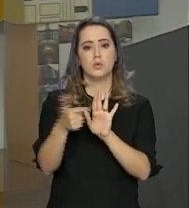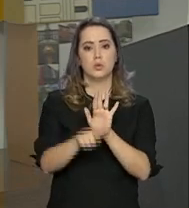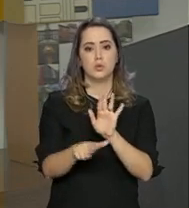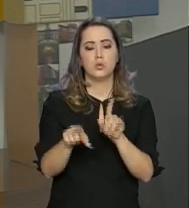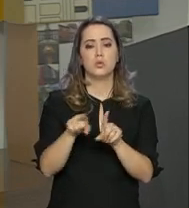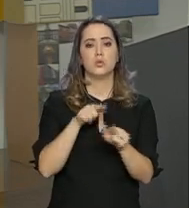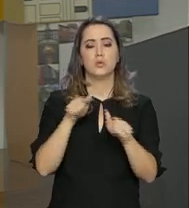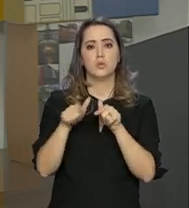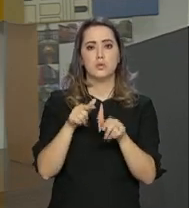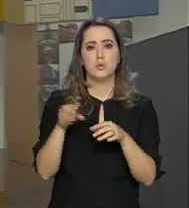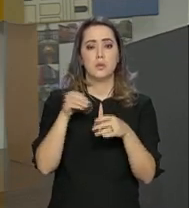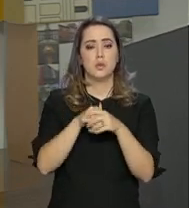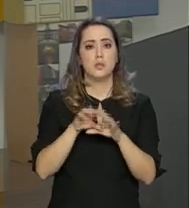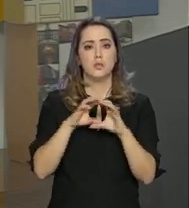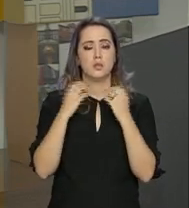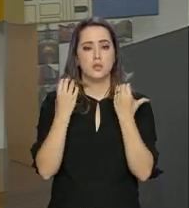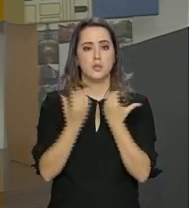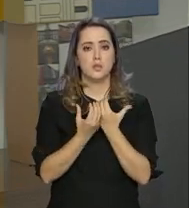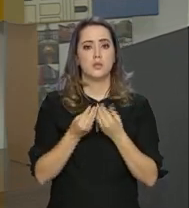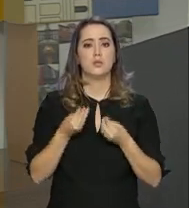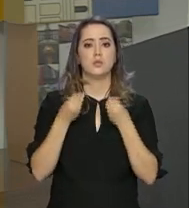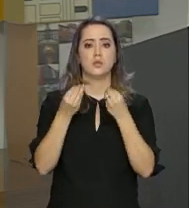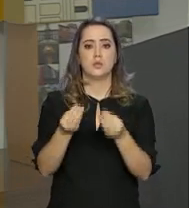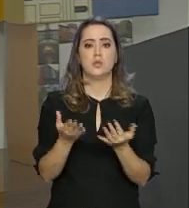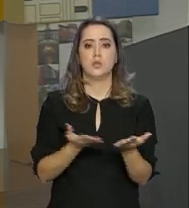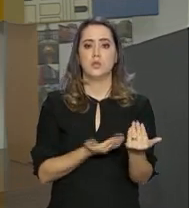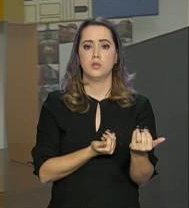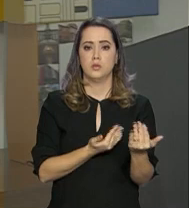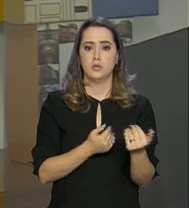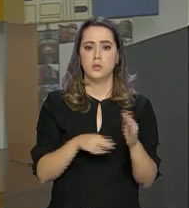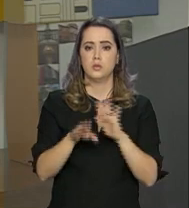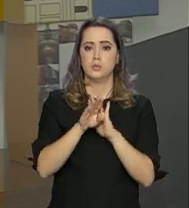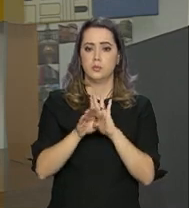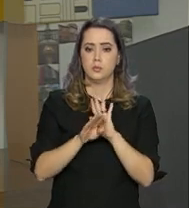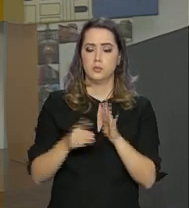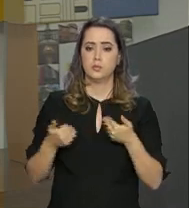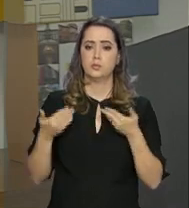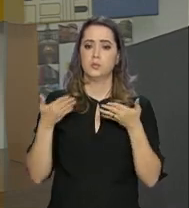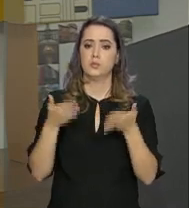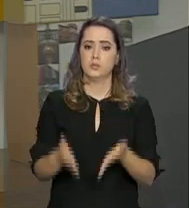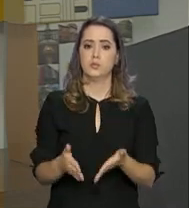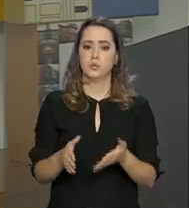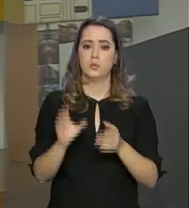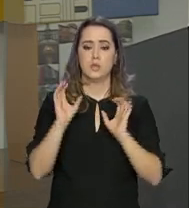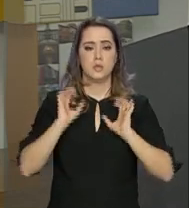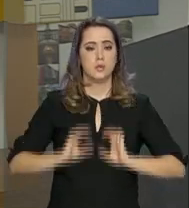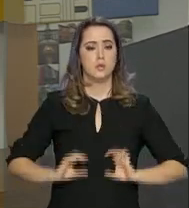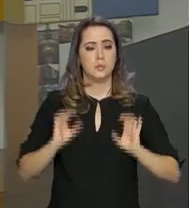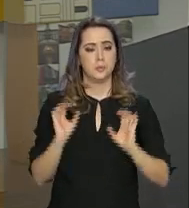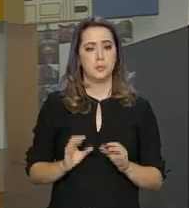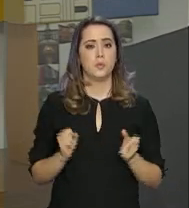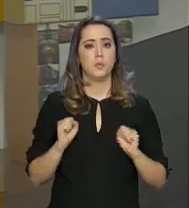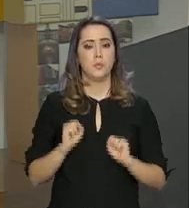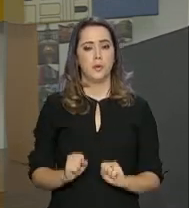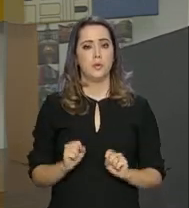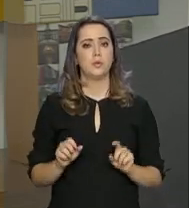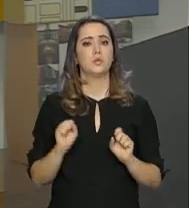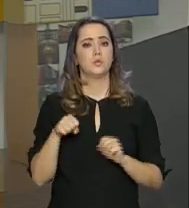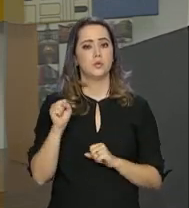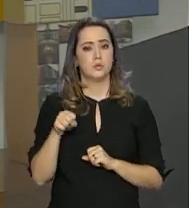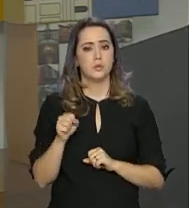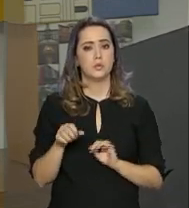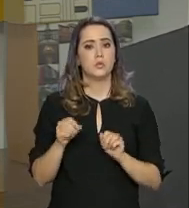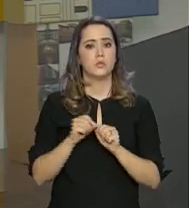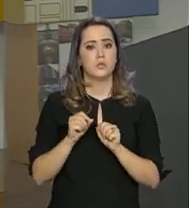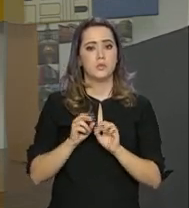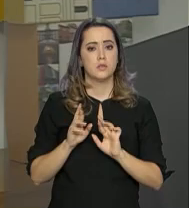sociedade, dentro da comunidade e que dão ao jovem também esse papel de protagonismo, né? de cidadãos que podem sim fazer a diferença